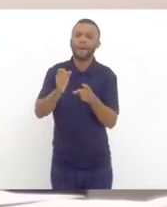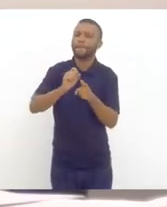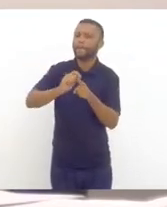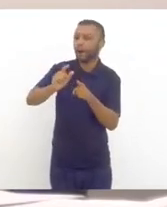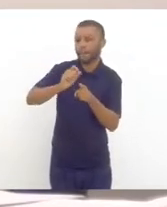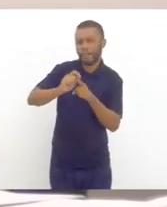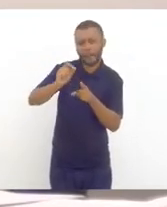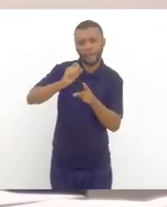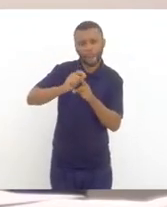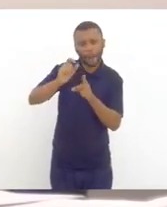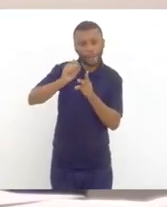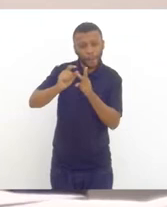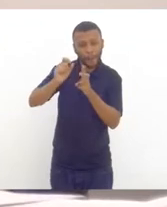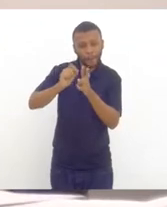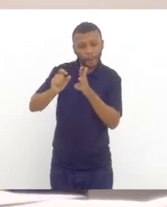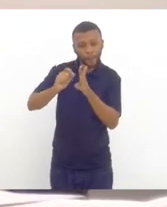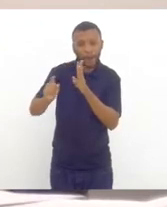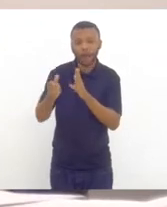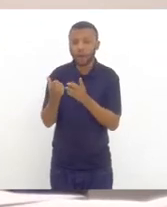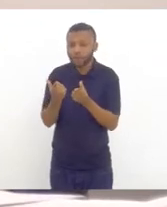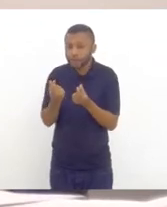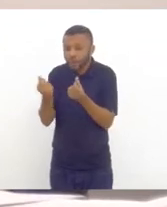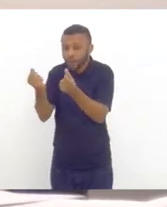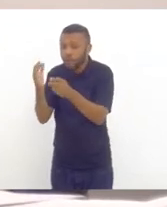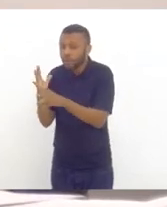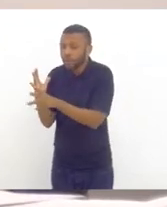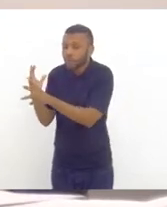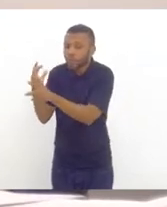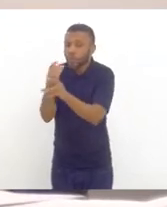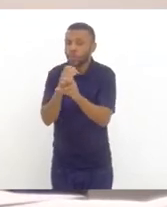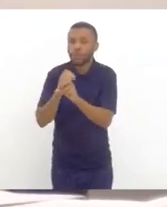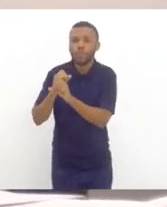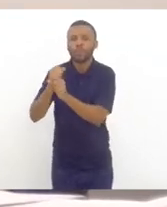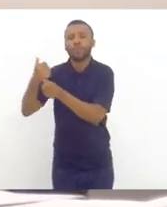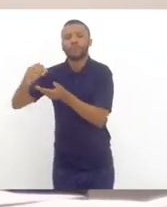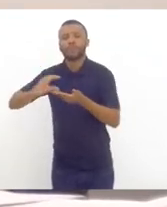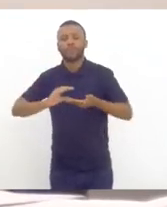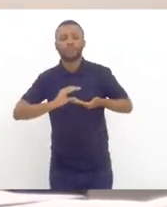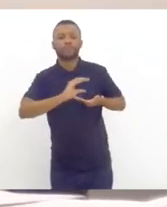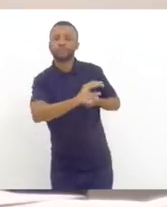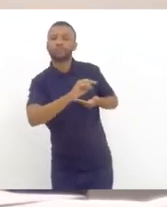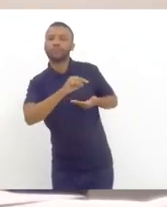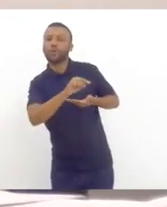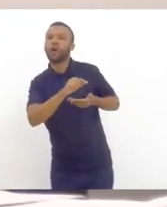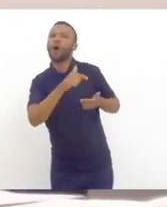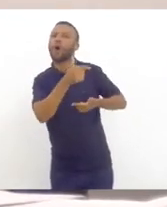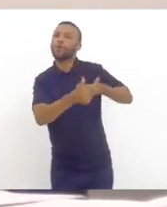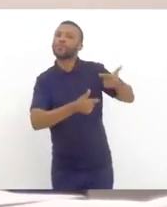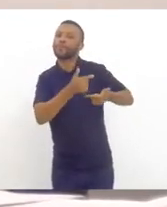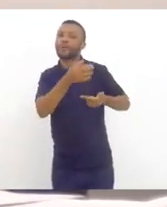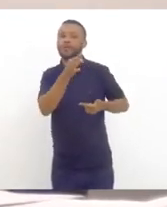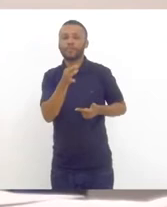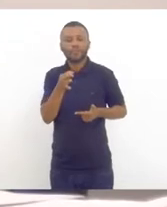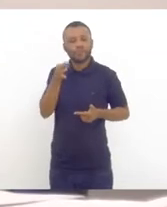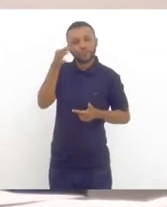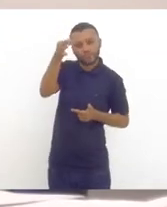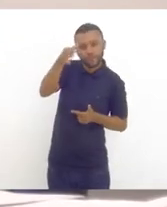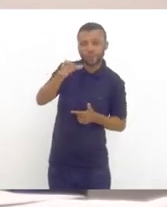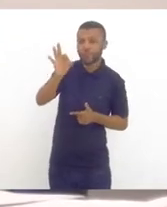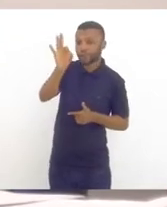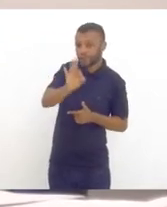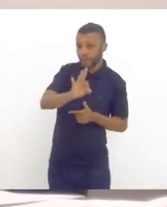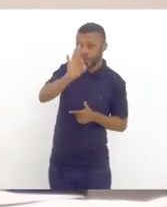valores recebidos com os valores relativos aos exercícios futuros das cotas dos